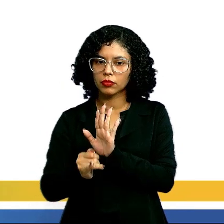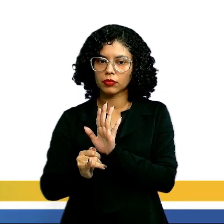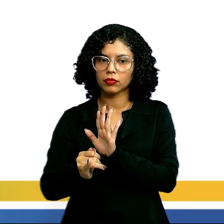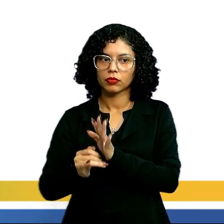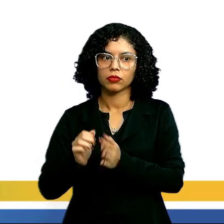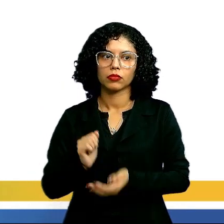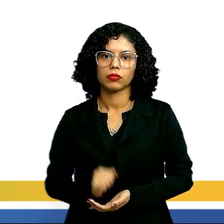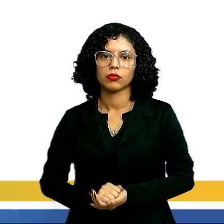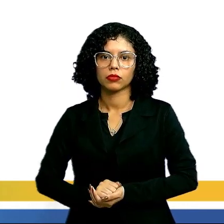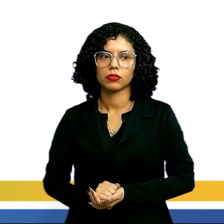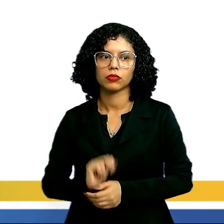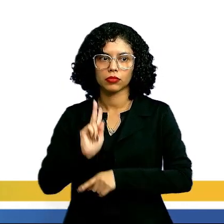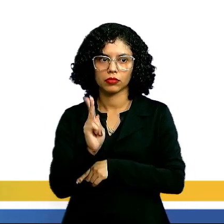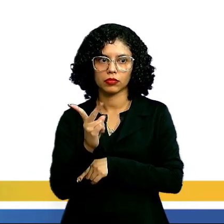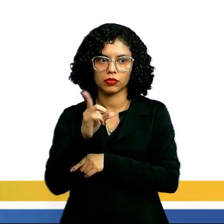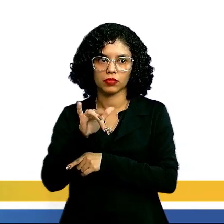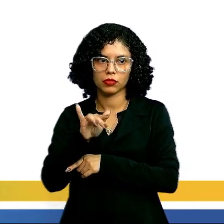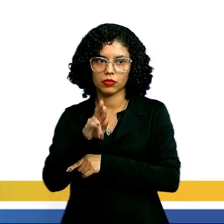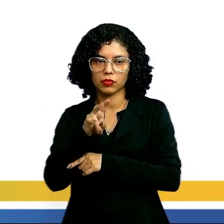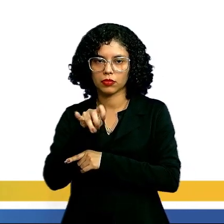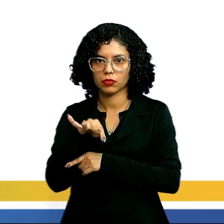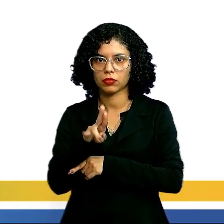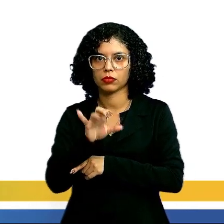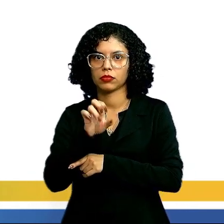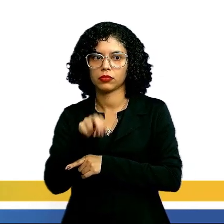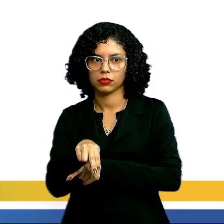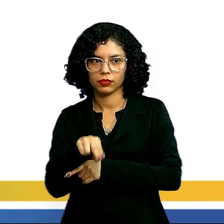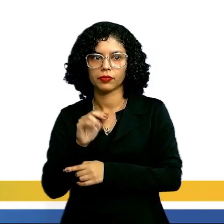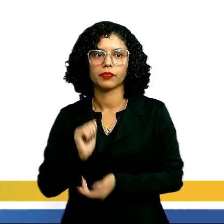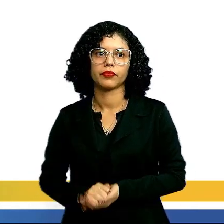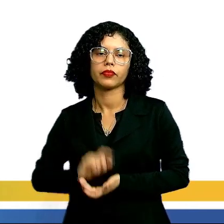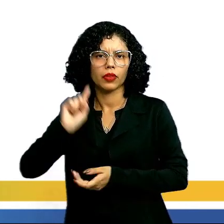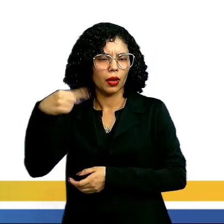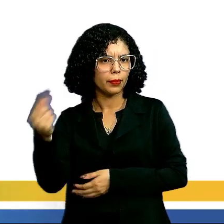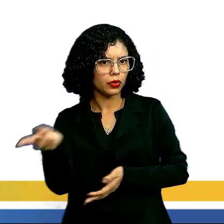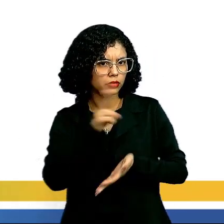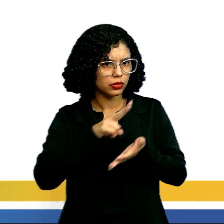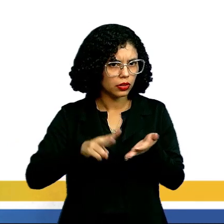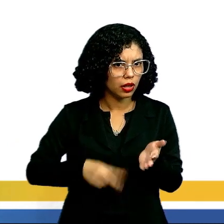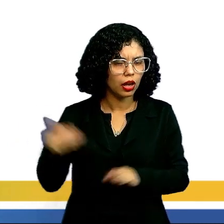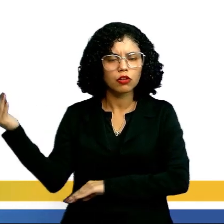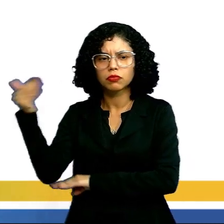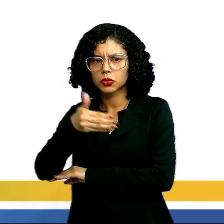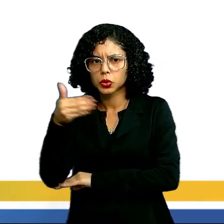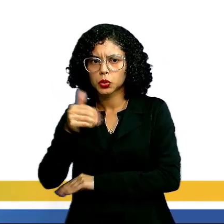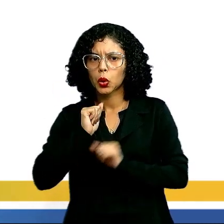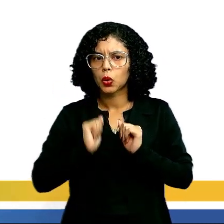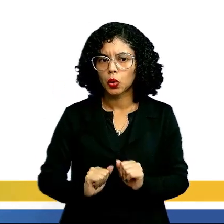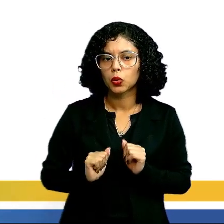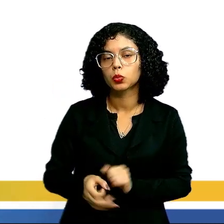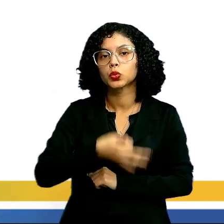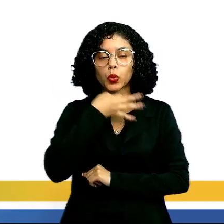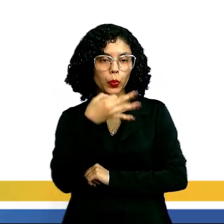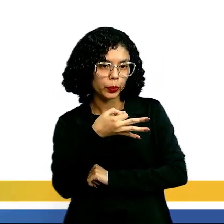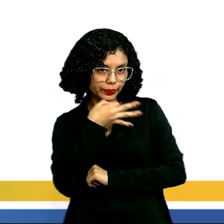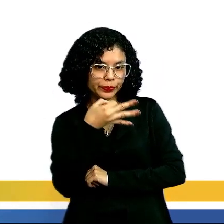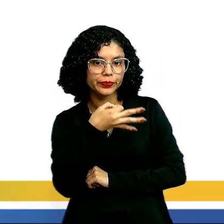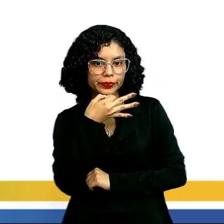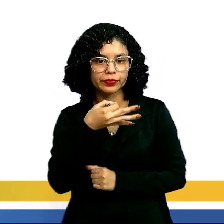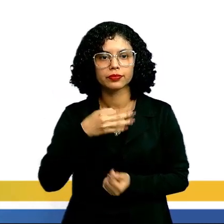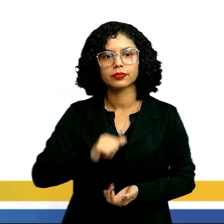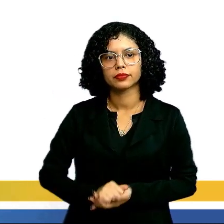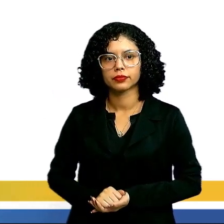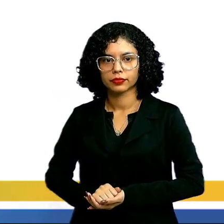postados. Contos de Halloween. Após a leitura, os visitantes